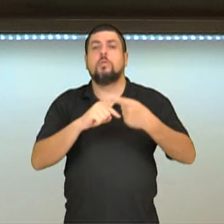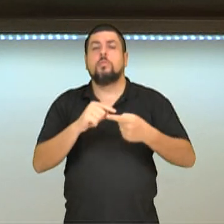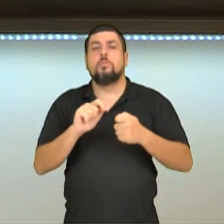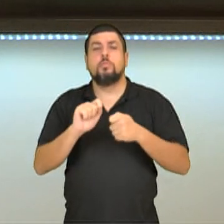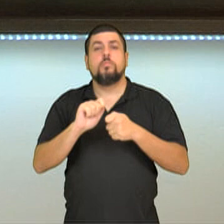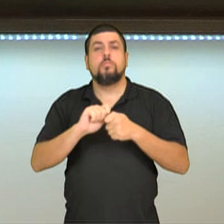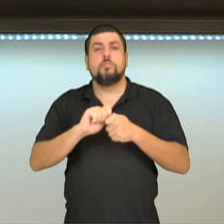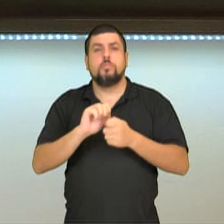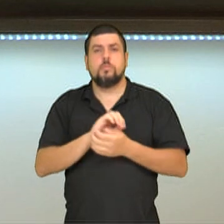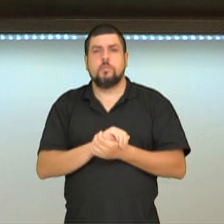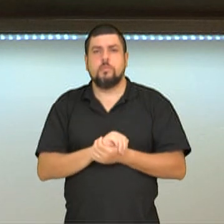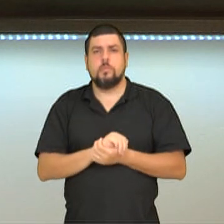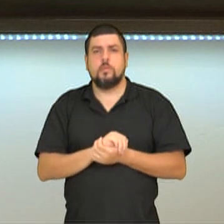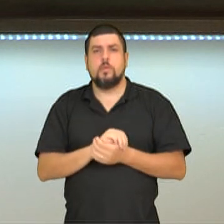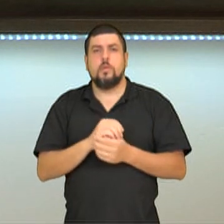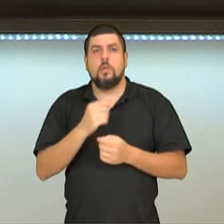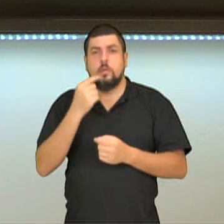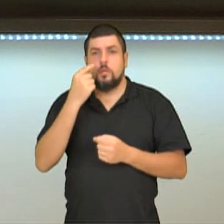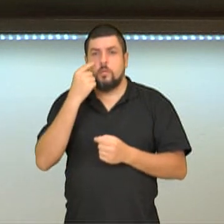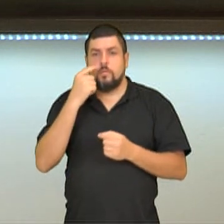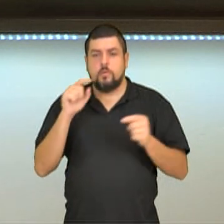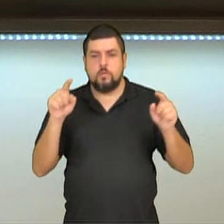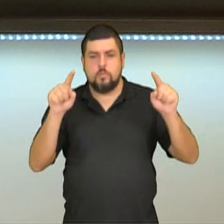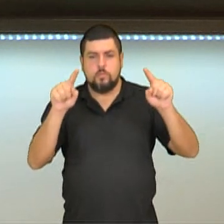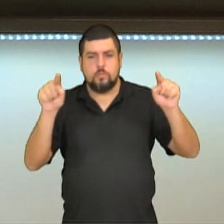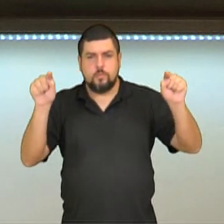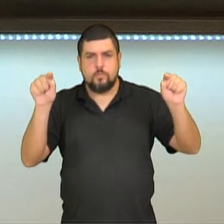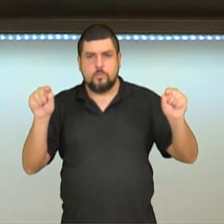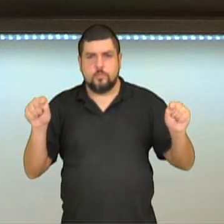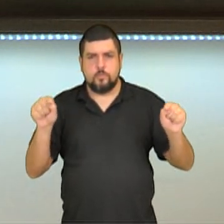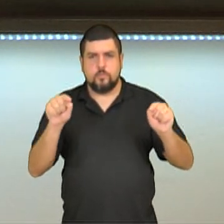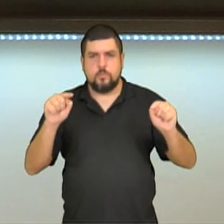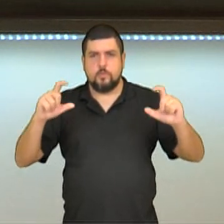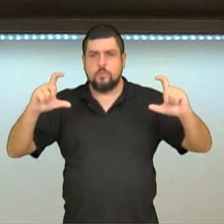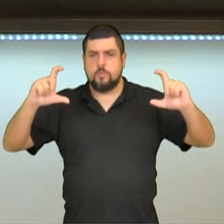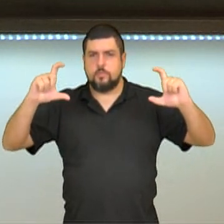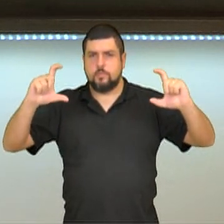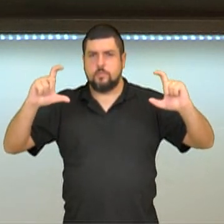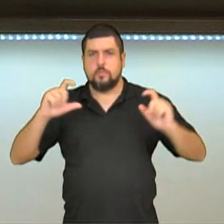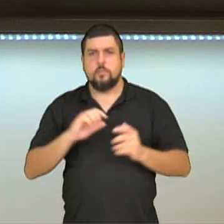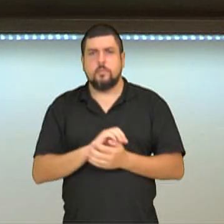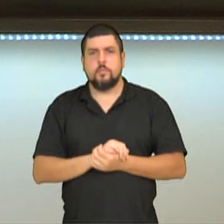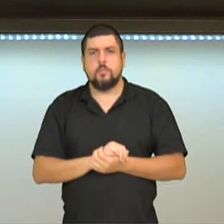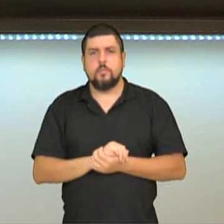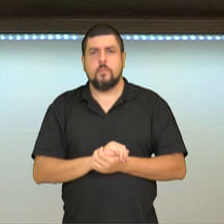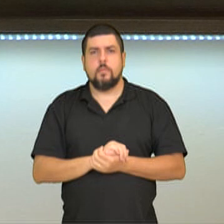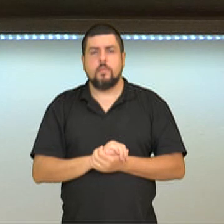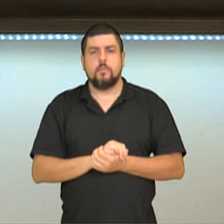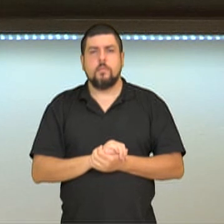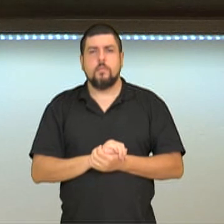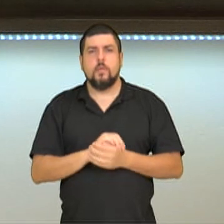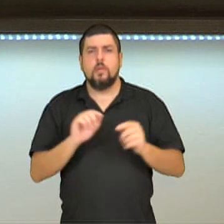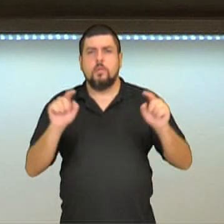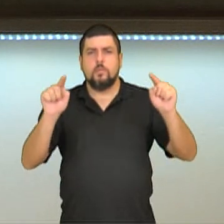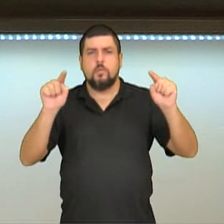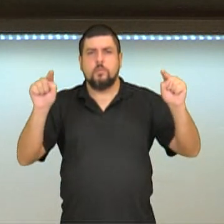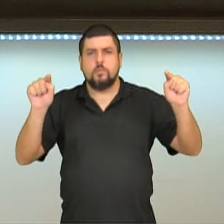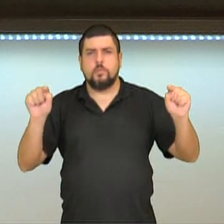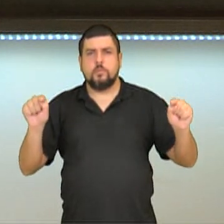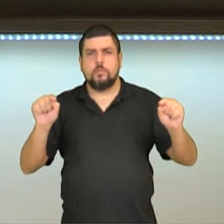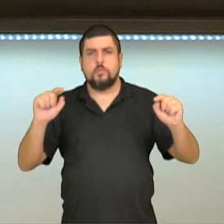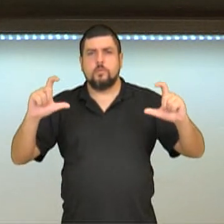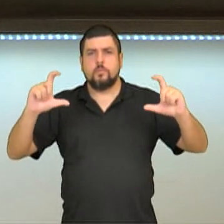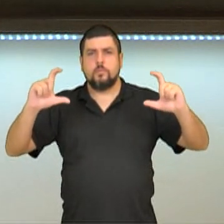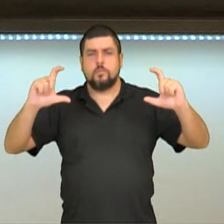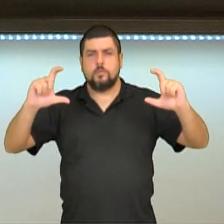acontecer? Vou olhar para quem? Vou olhar para os colchetes. Olhando para os colchetes, o que eu tenho que fazer?